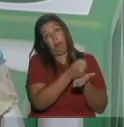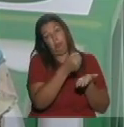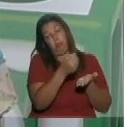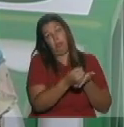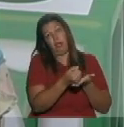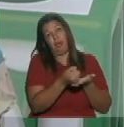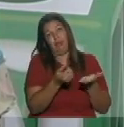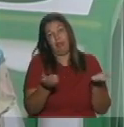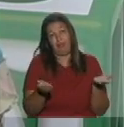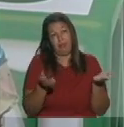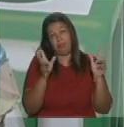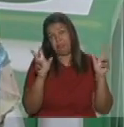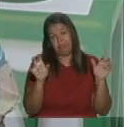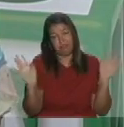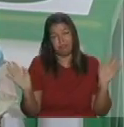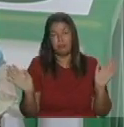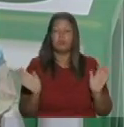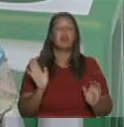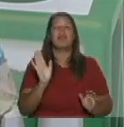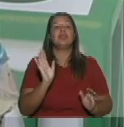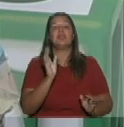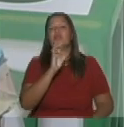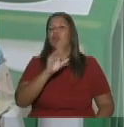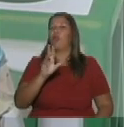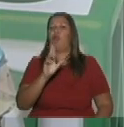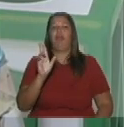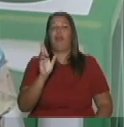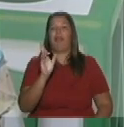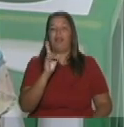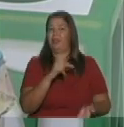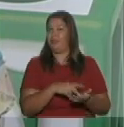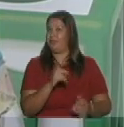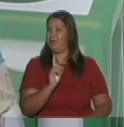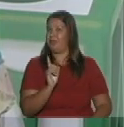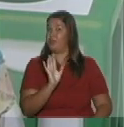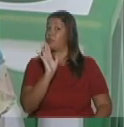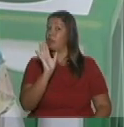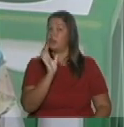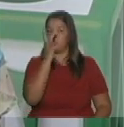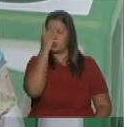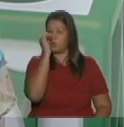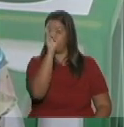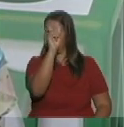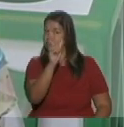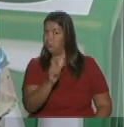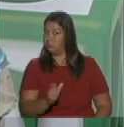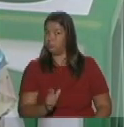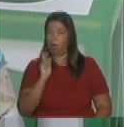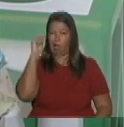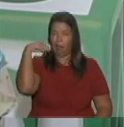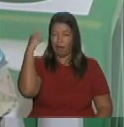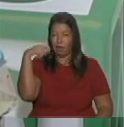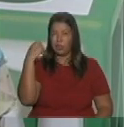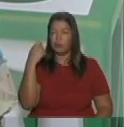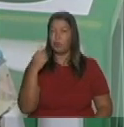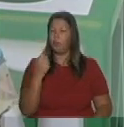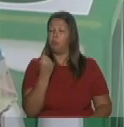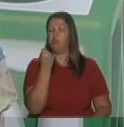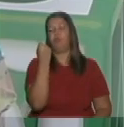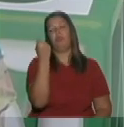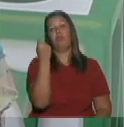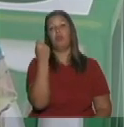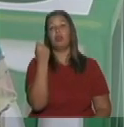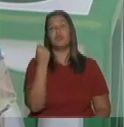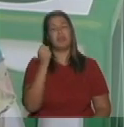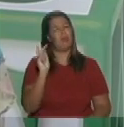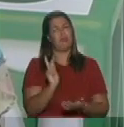na verdade isso não é verdade. Só que a figura dela é muito forte. Então ela representa uma coisa que não é realidade. Isso acontece